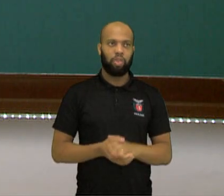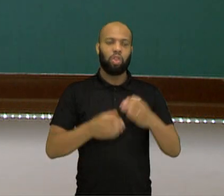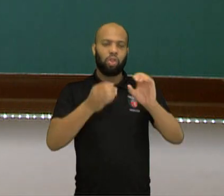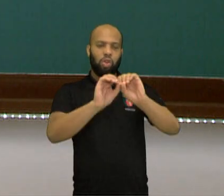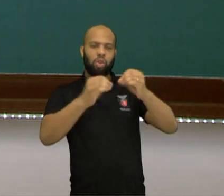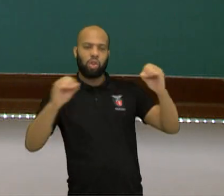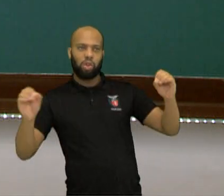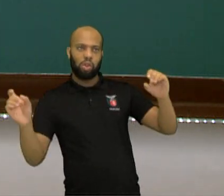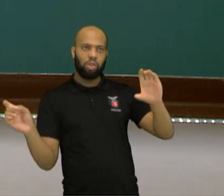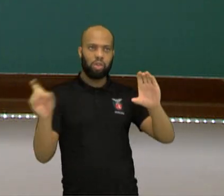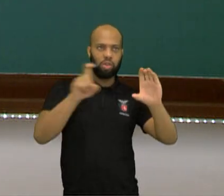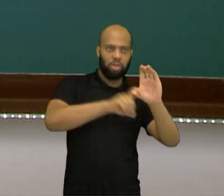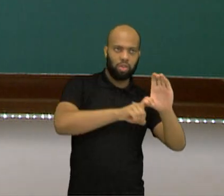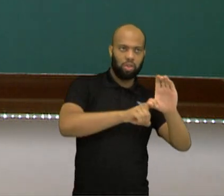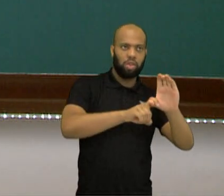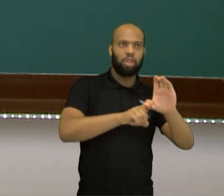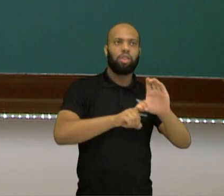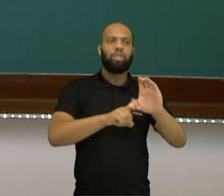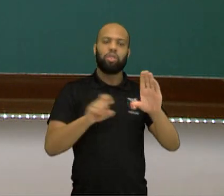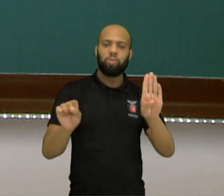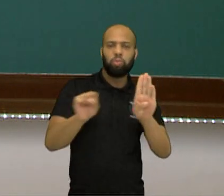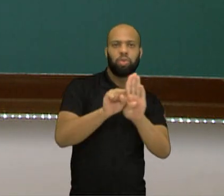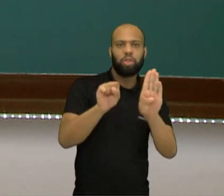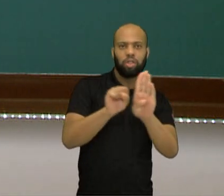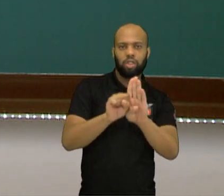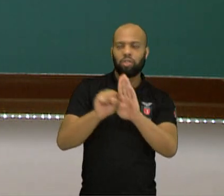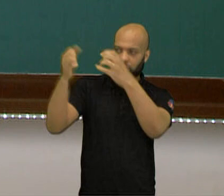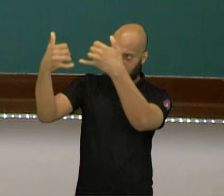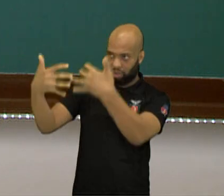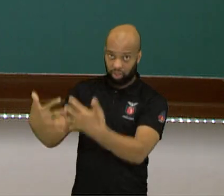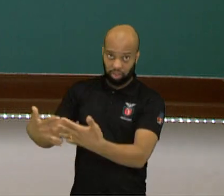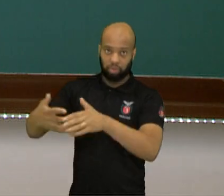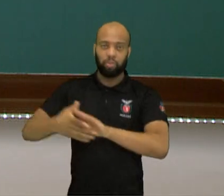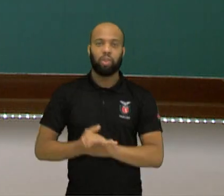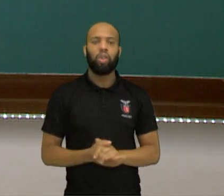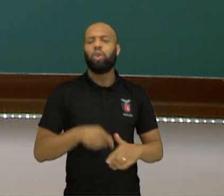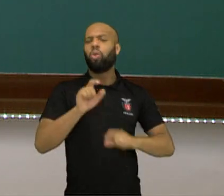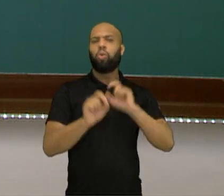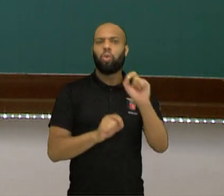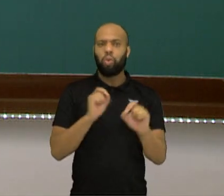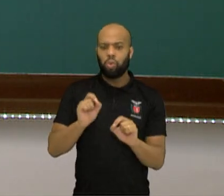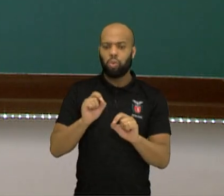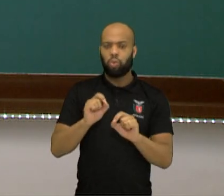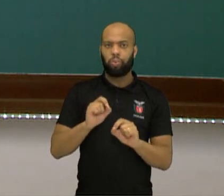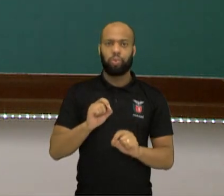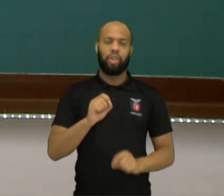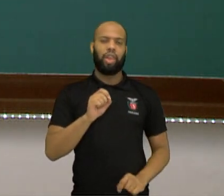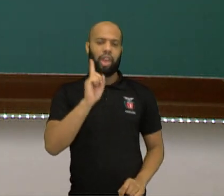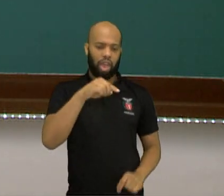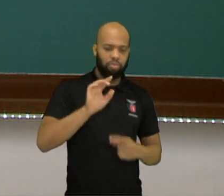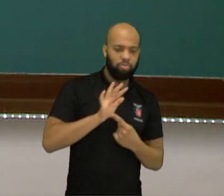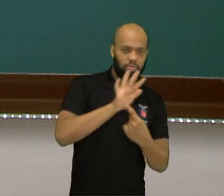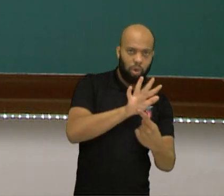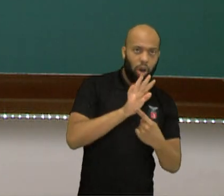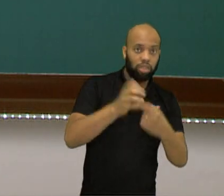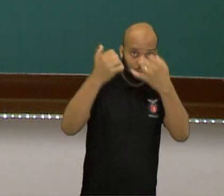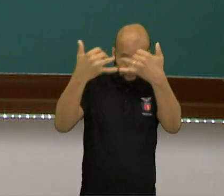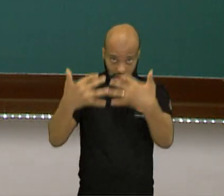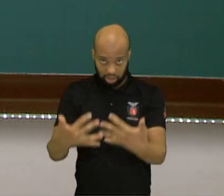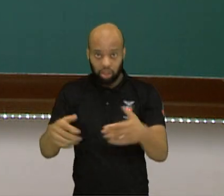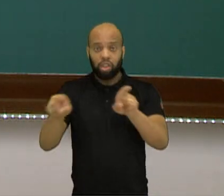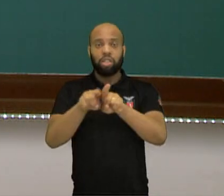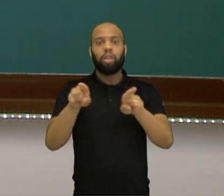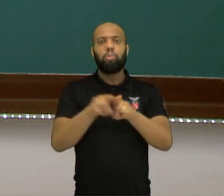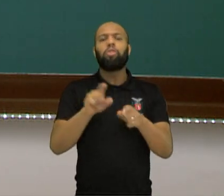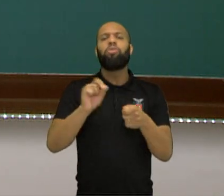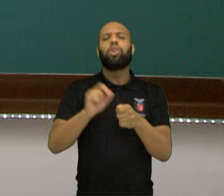Oração subordinada a positiva, lembrando um pouquinho, ela é aquela que, além de expressar uma explicação, o que ela